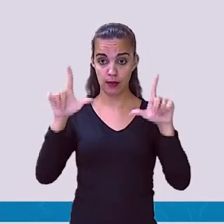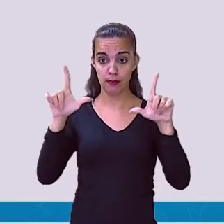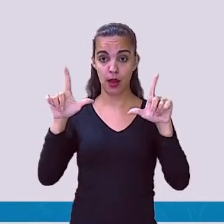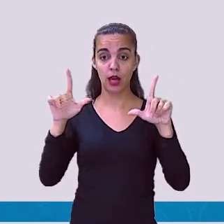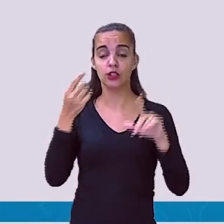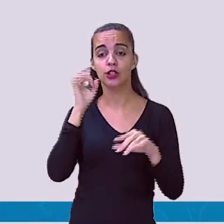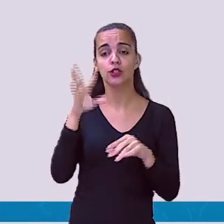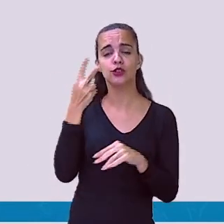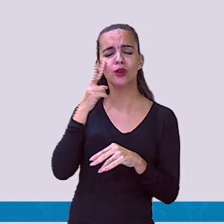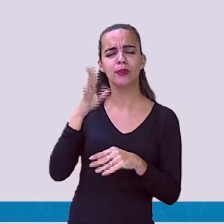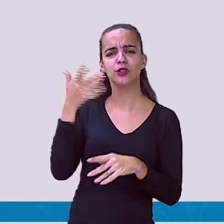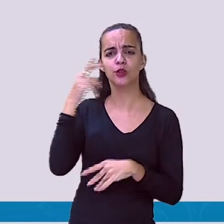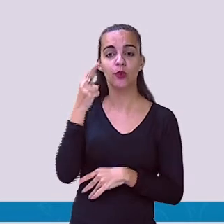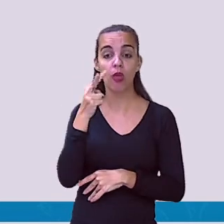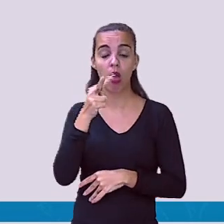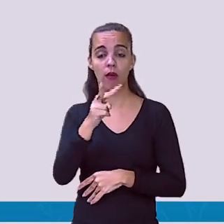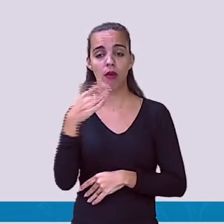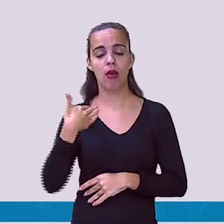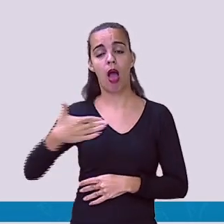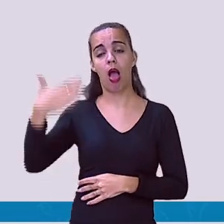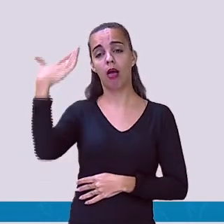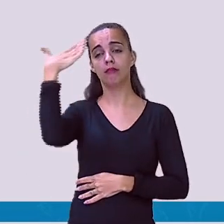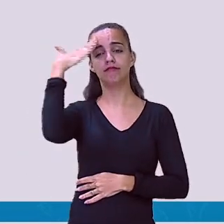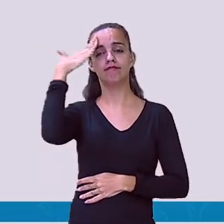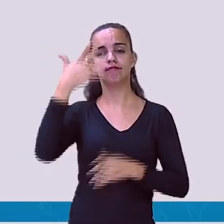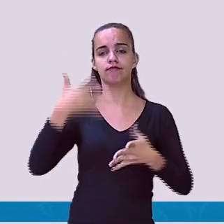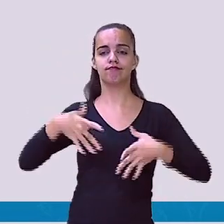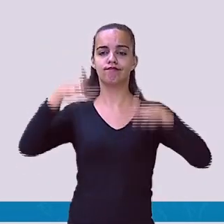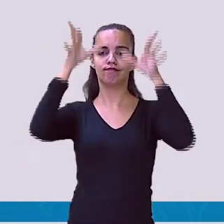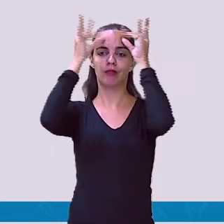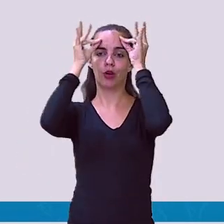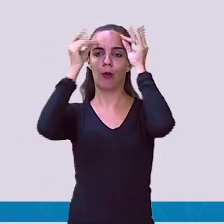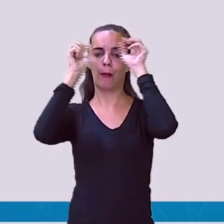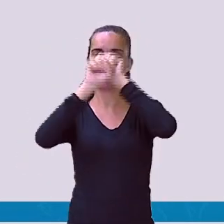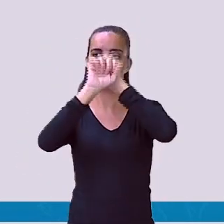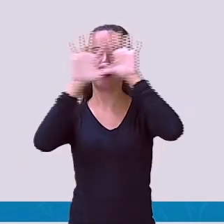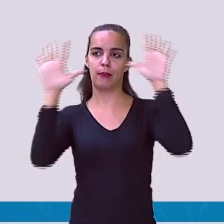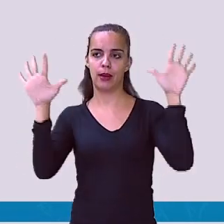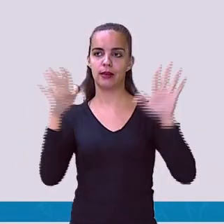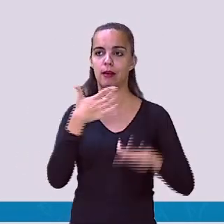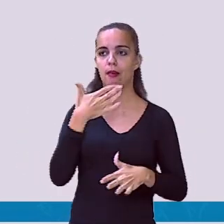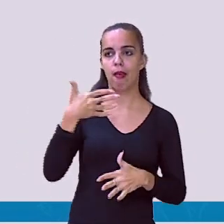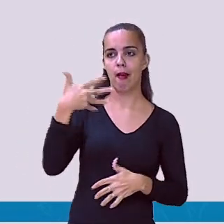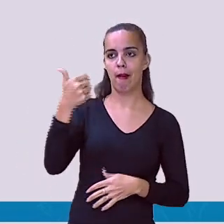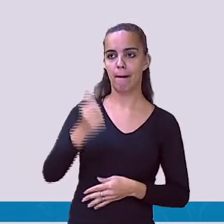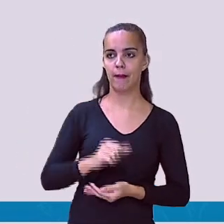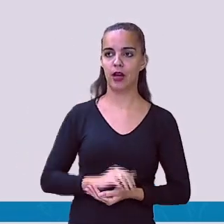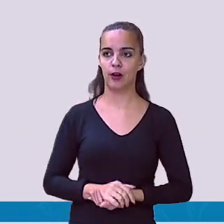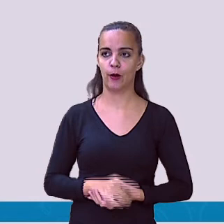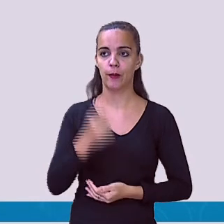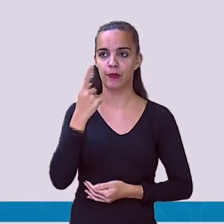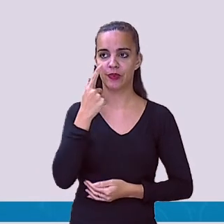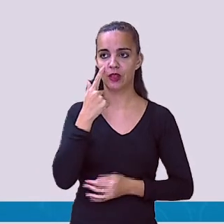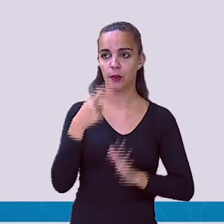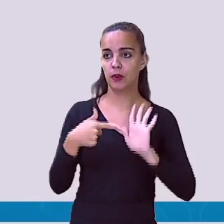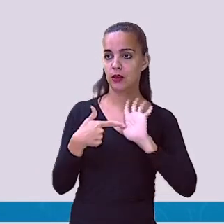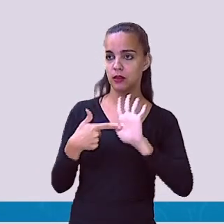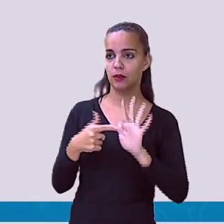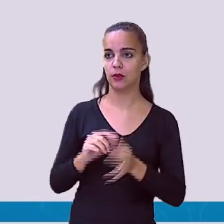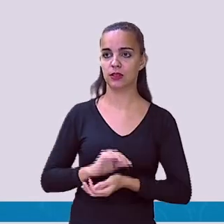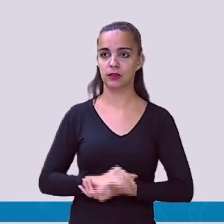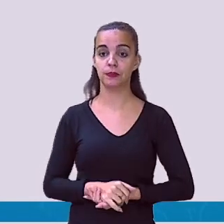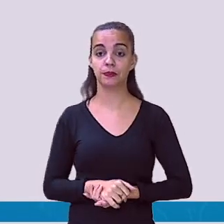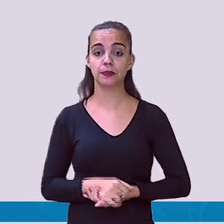mas é a mesma sequência. Então tem o petróleo bruto está passando por aqui,